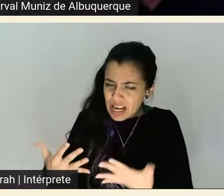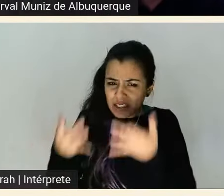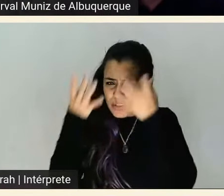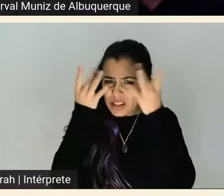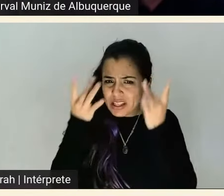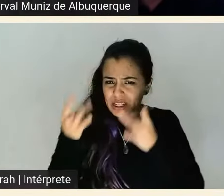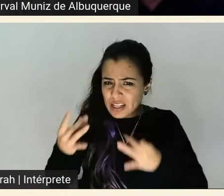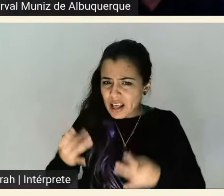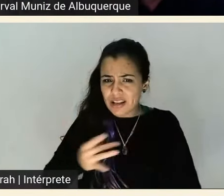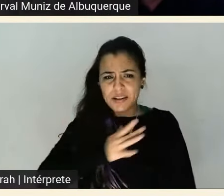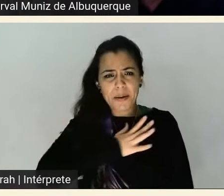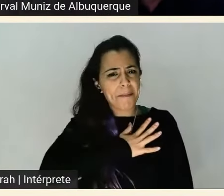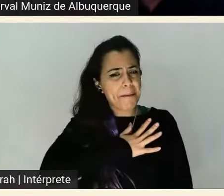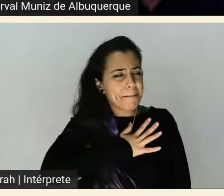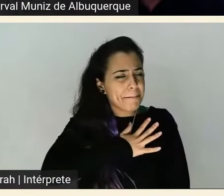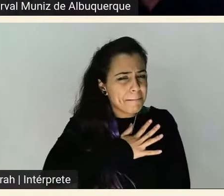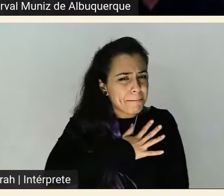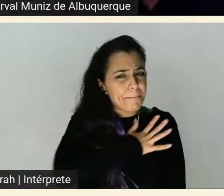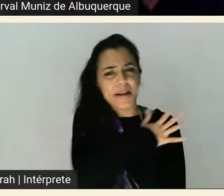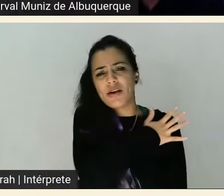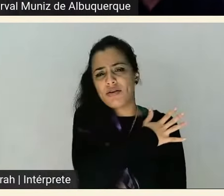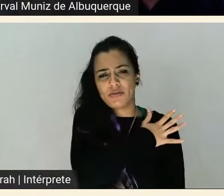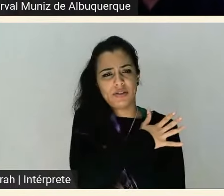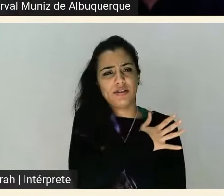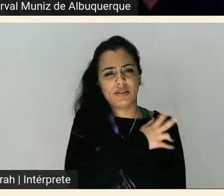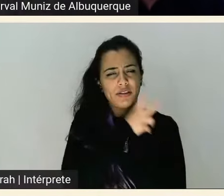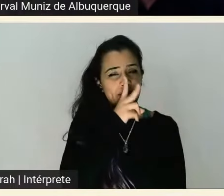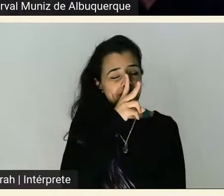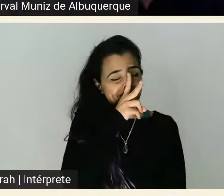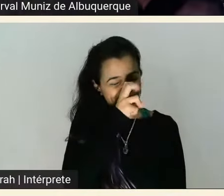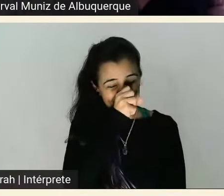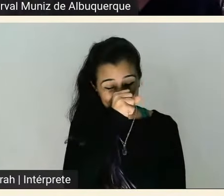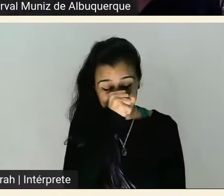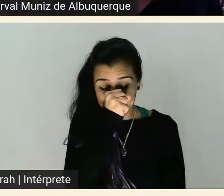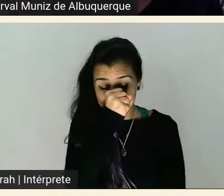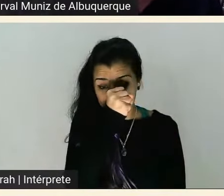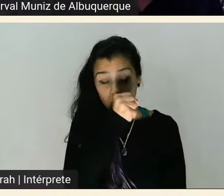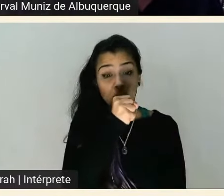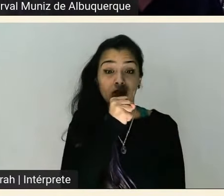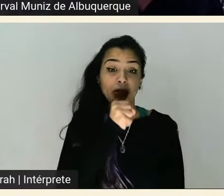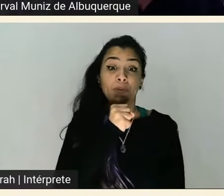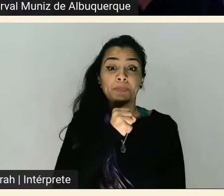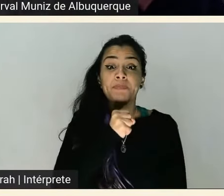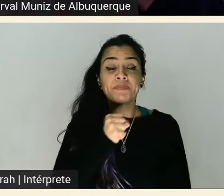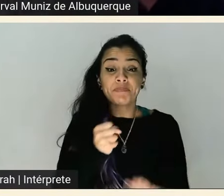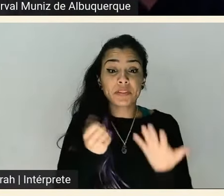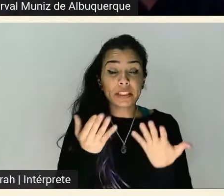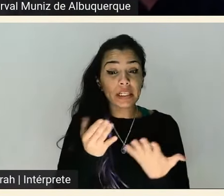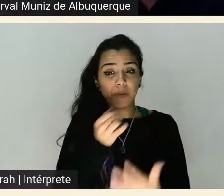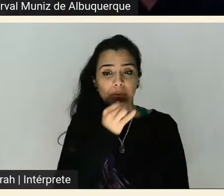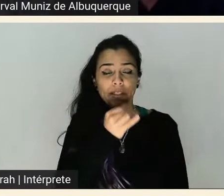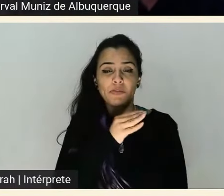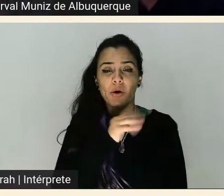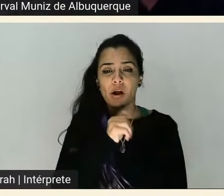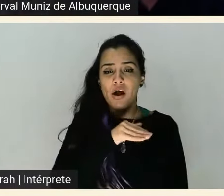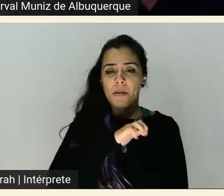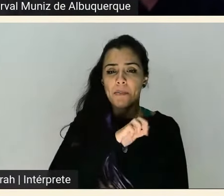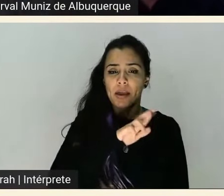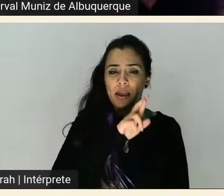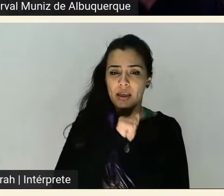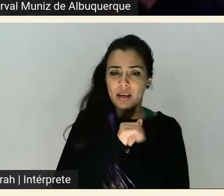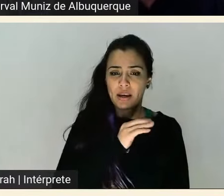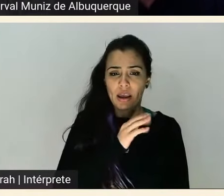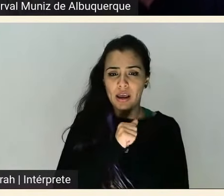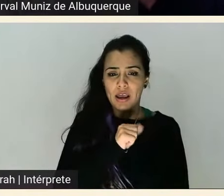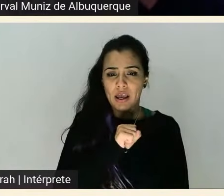extremamente preconceituosa, não é? Então, e ó, quer dizer, Câmara Cascudo, por exemplo, né, utiliza